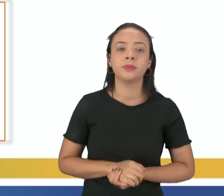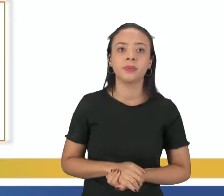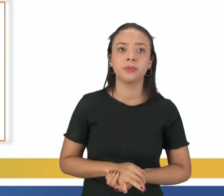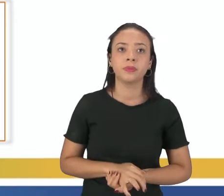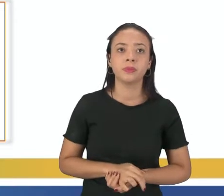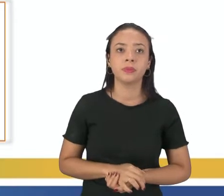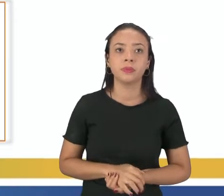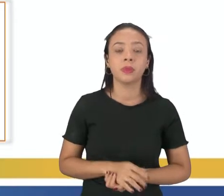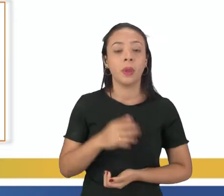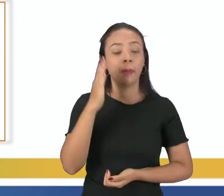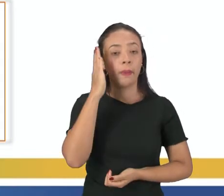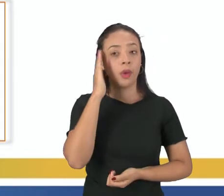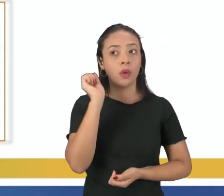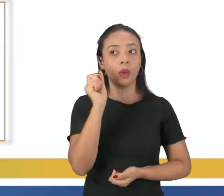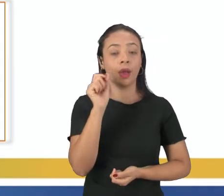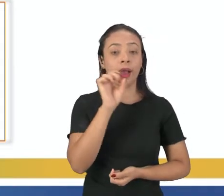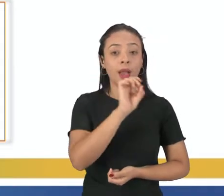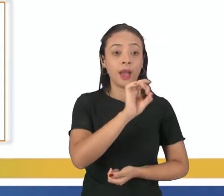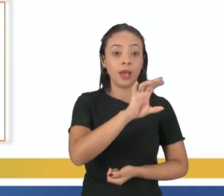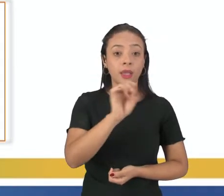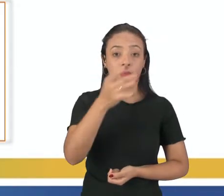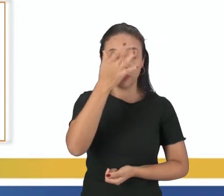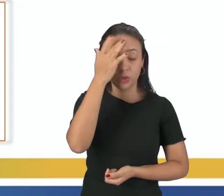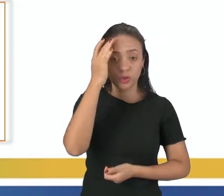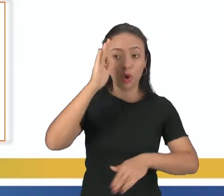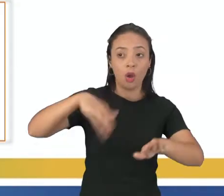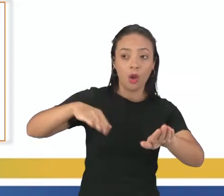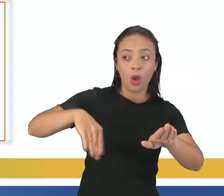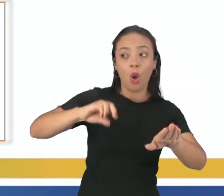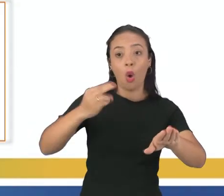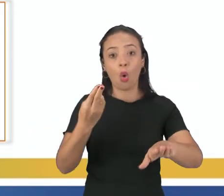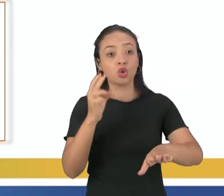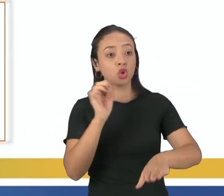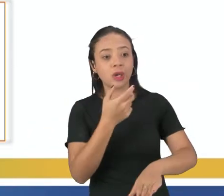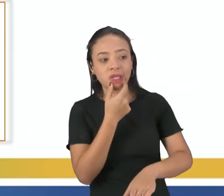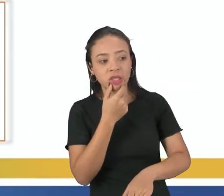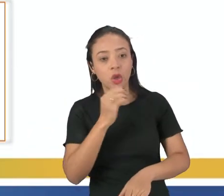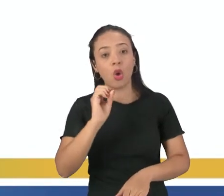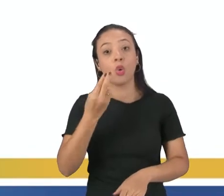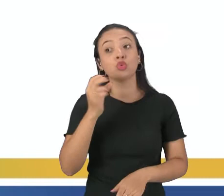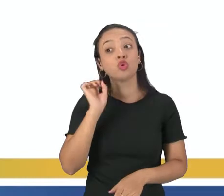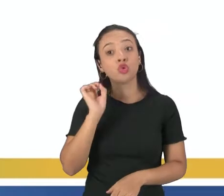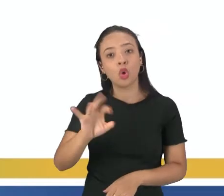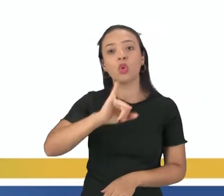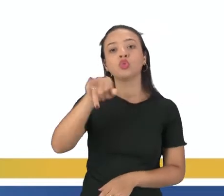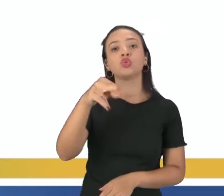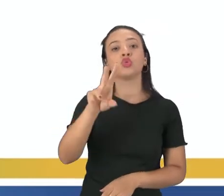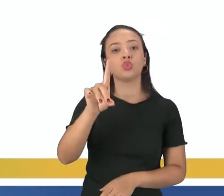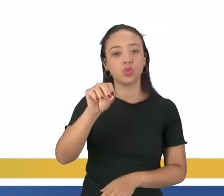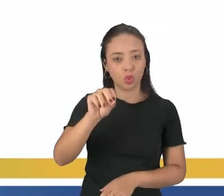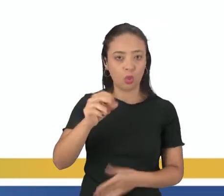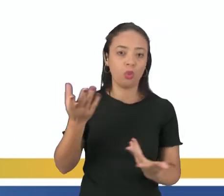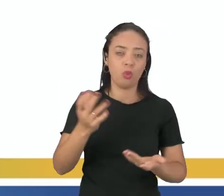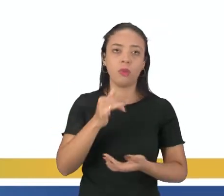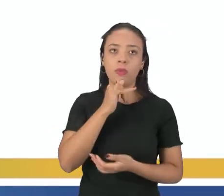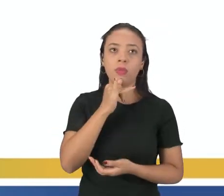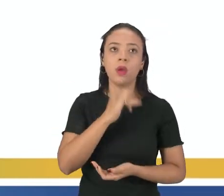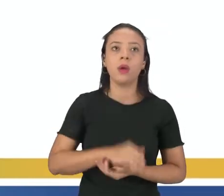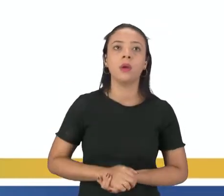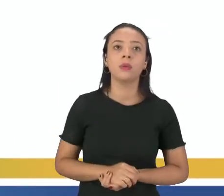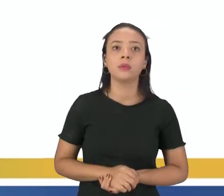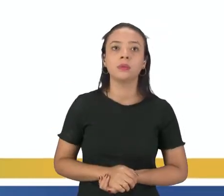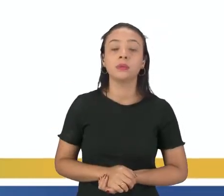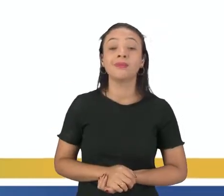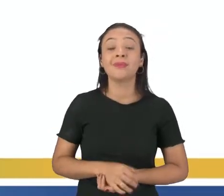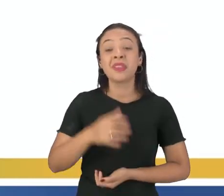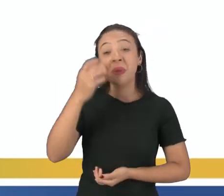vou considerar que cada pessoa faz ou natação, ou inglês, ou judô e etc. Para facilitar a